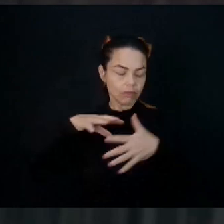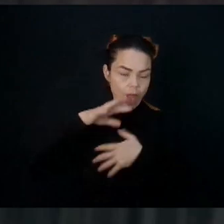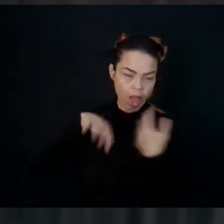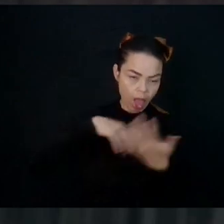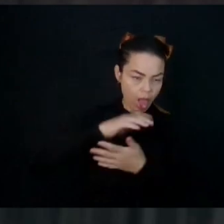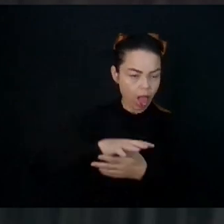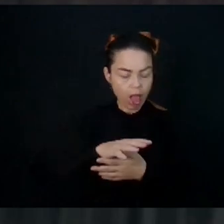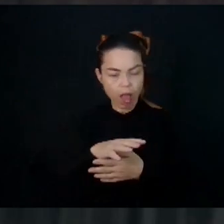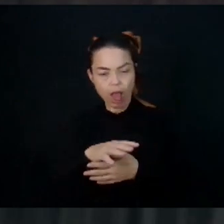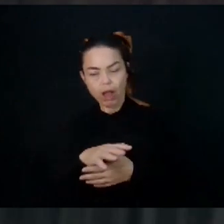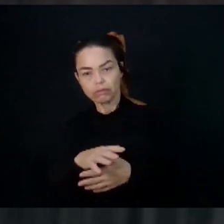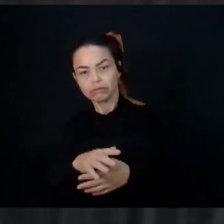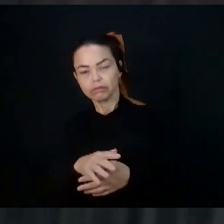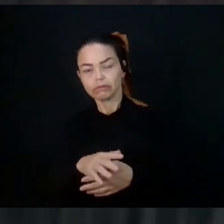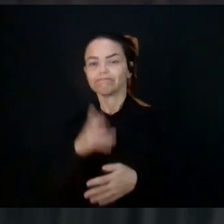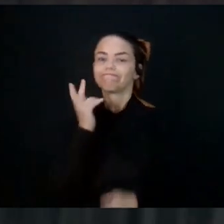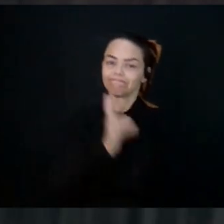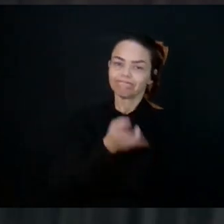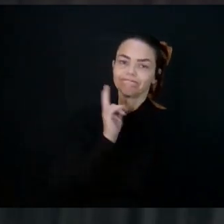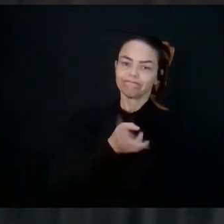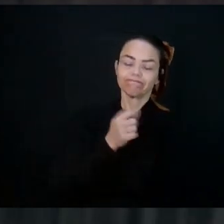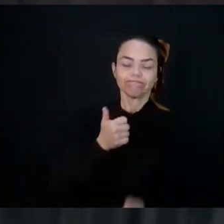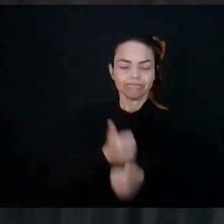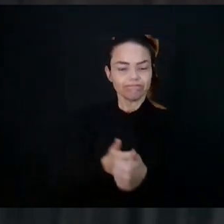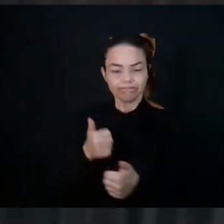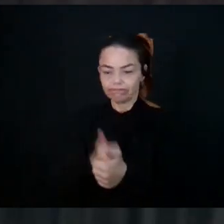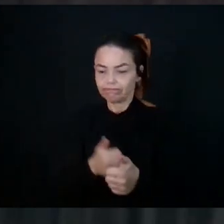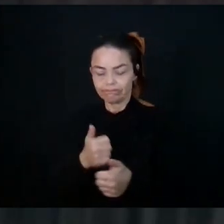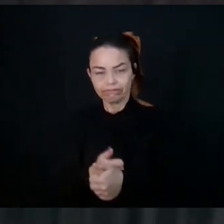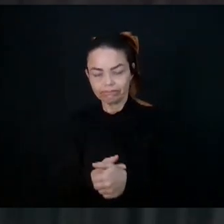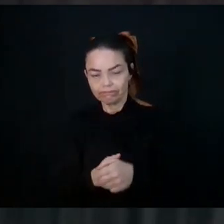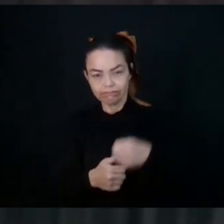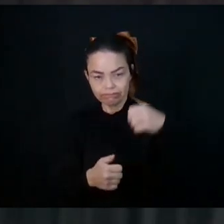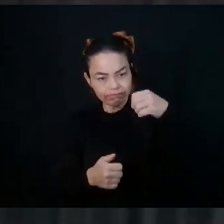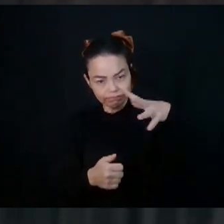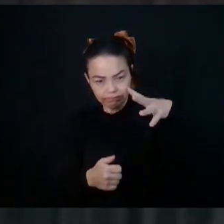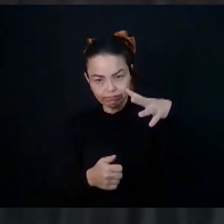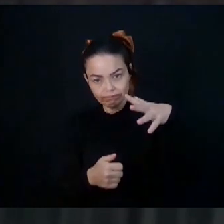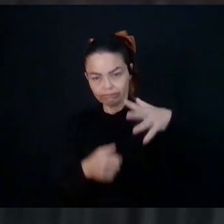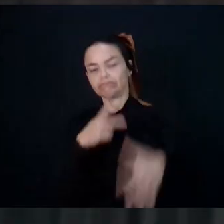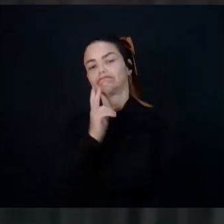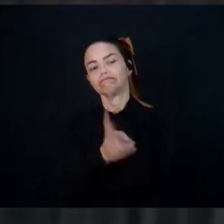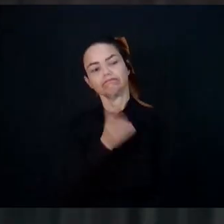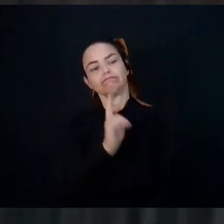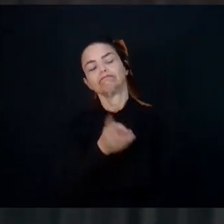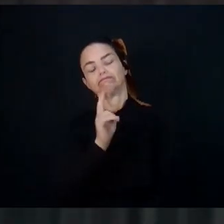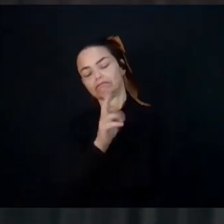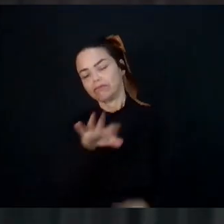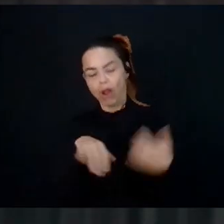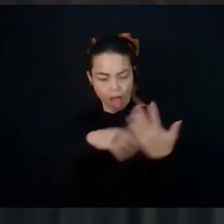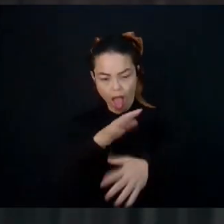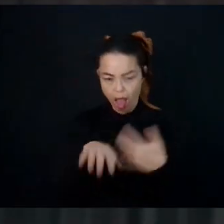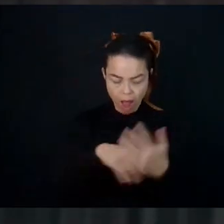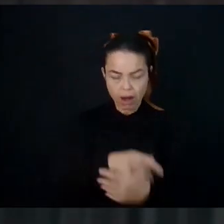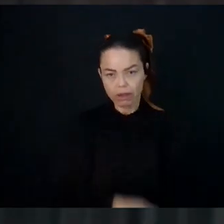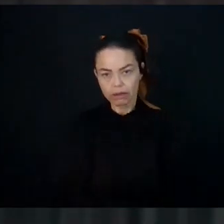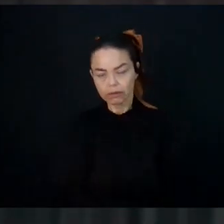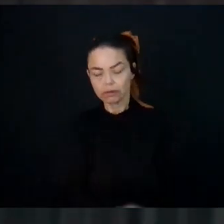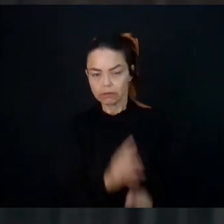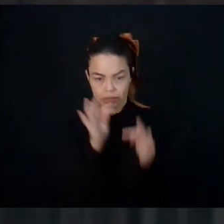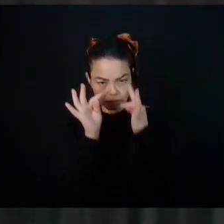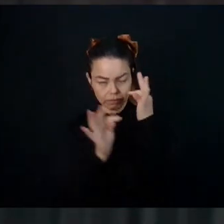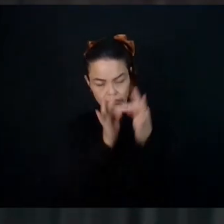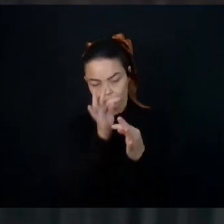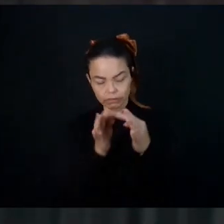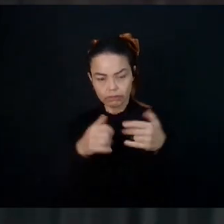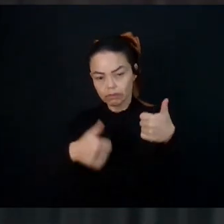se você continua insistindo em não acender essa luz, você vai continuando tropeçando. E a terapia, a análise,